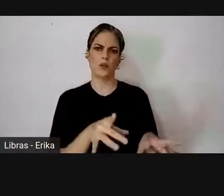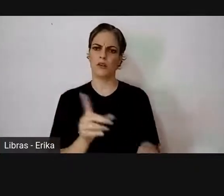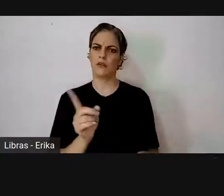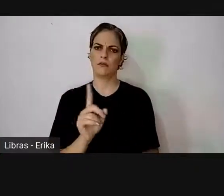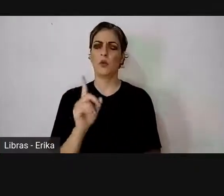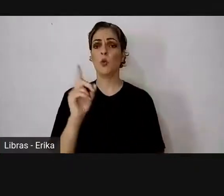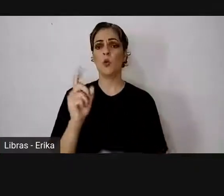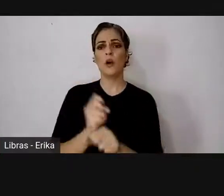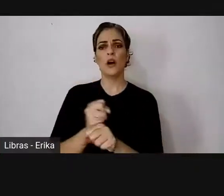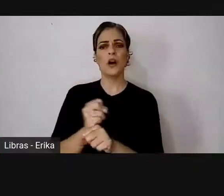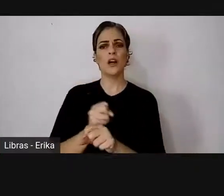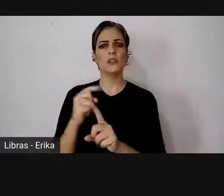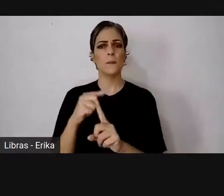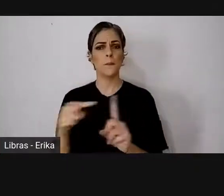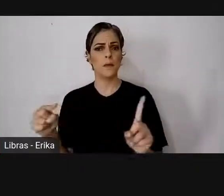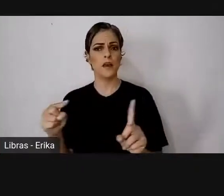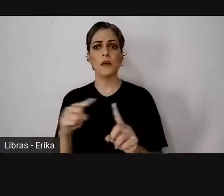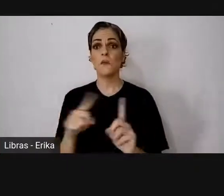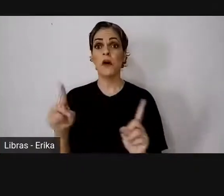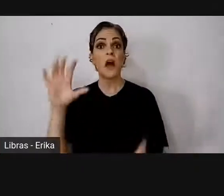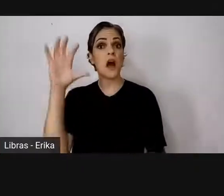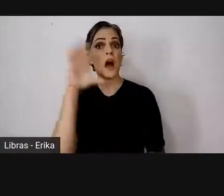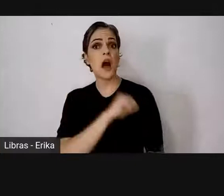mas que passou tão rápido.